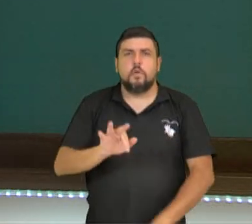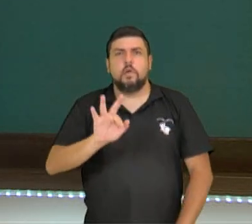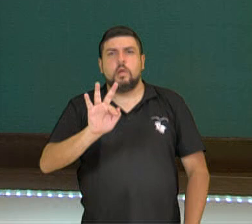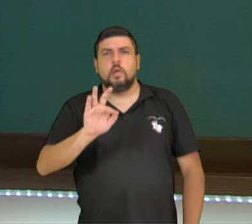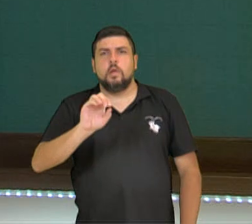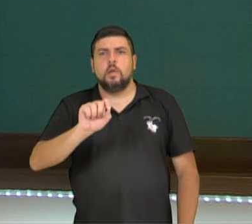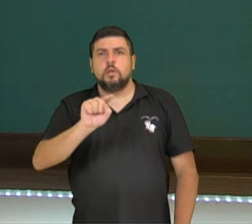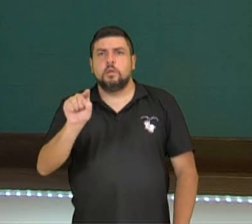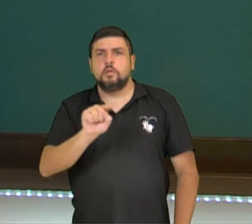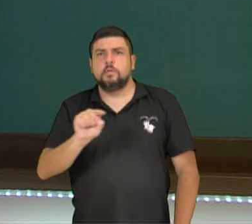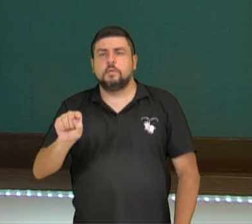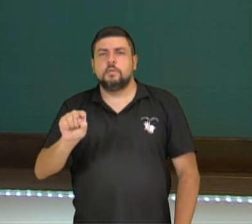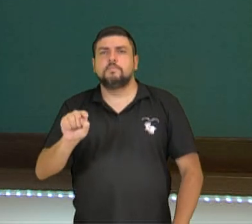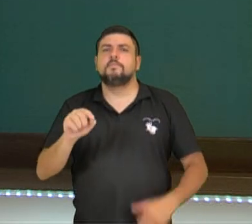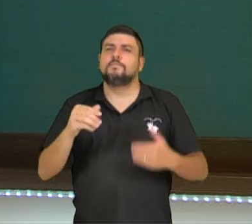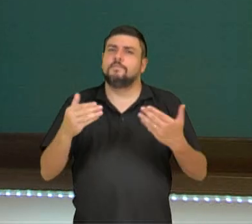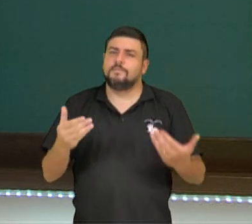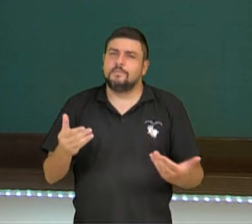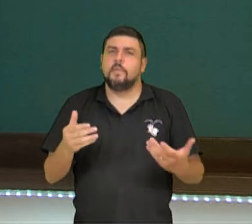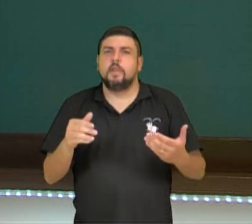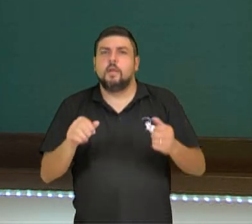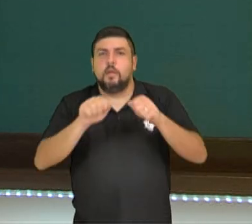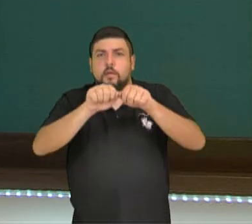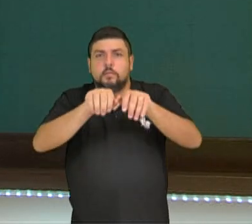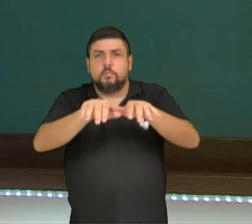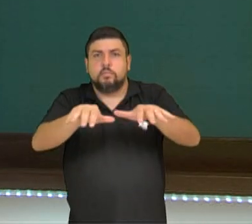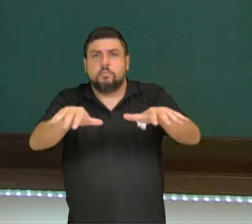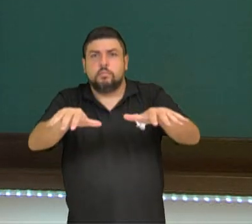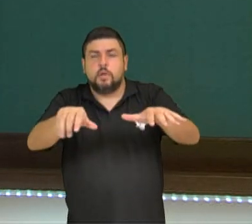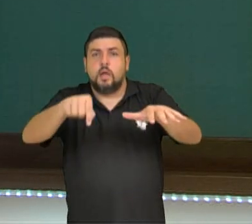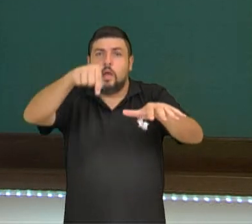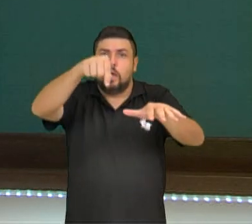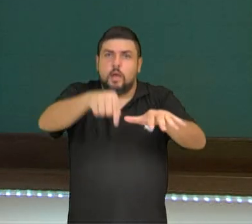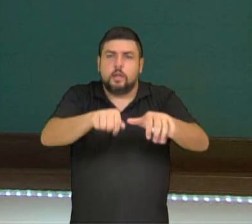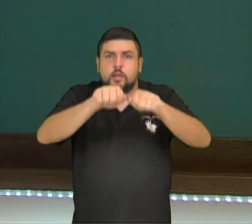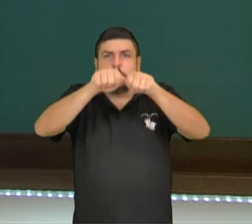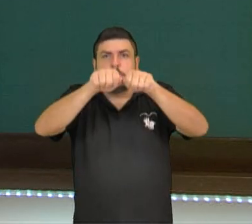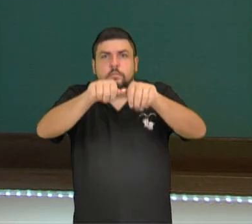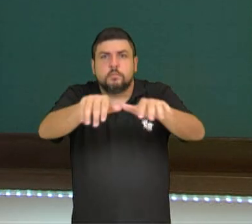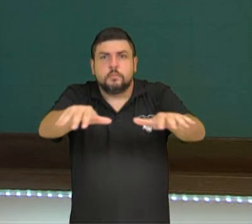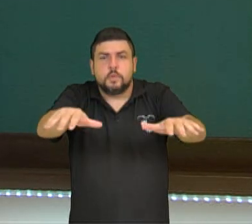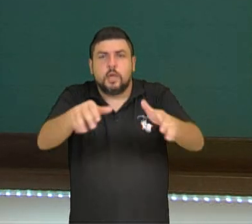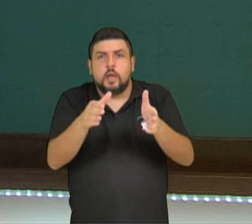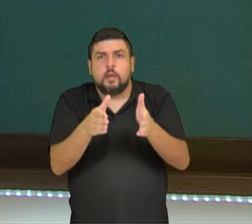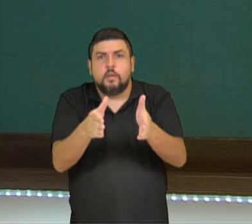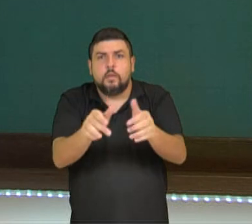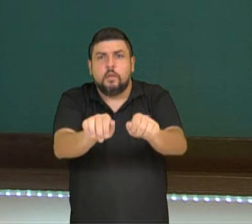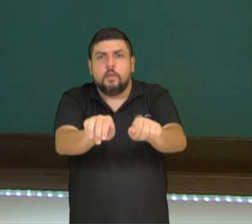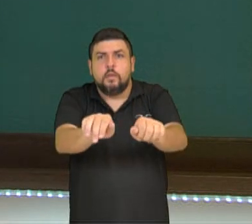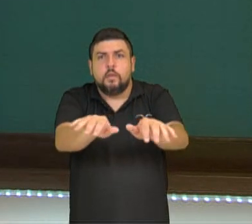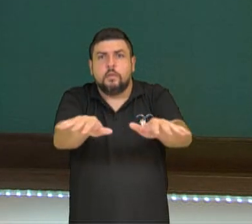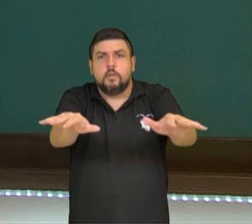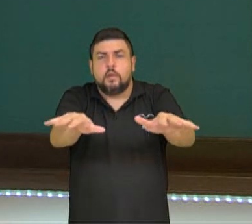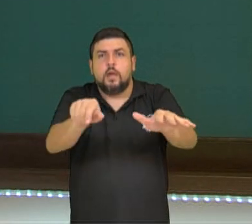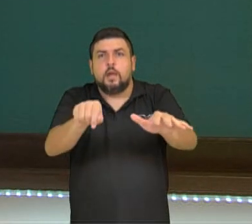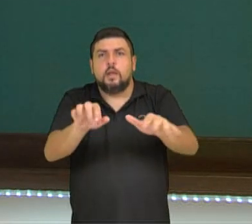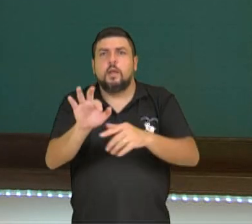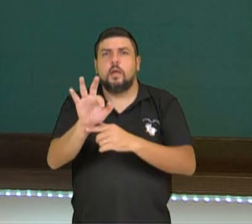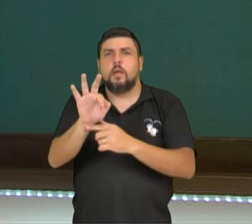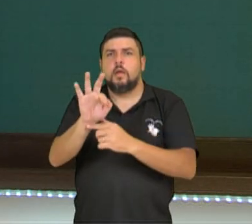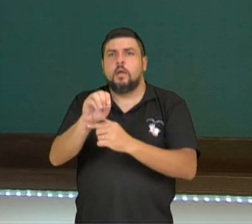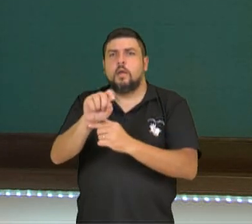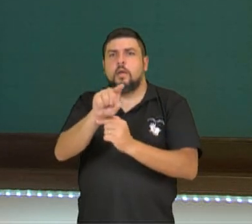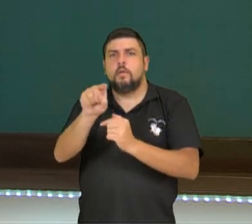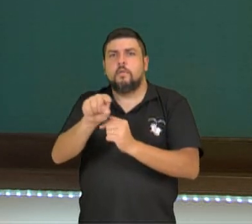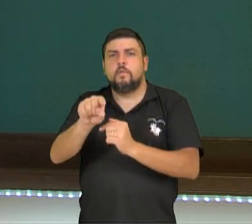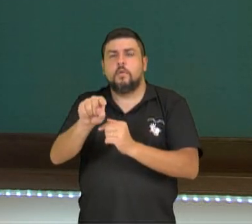justamente por estar lá no final, né, deste rio, no final da bacia hidrográfica, onde ele se encontra com o Rio Paraná.